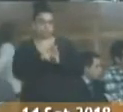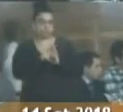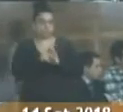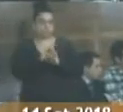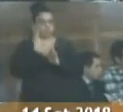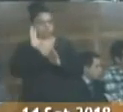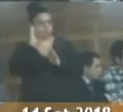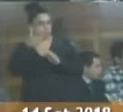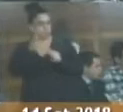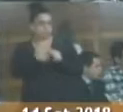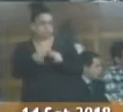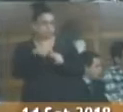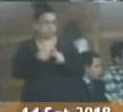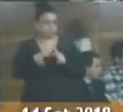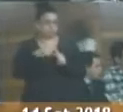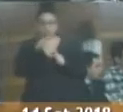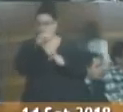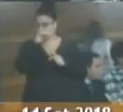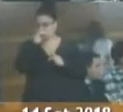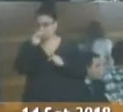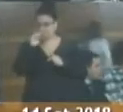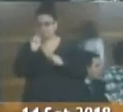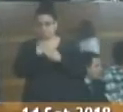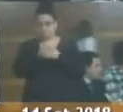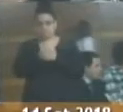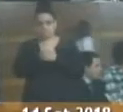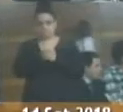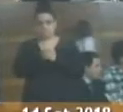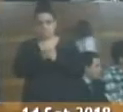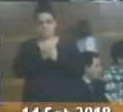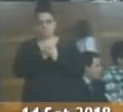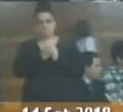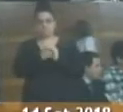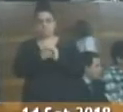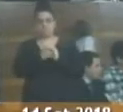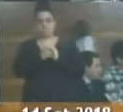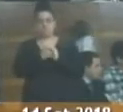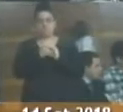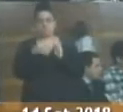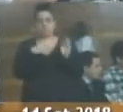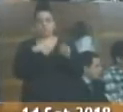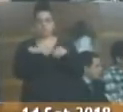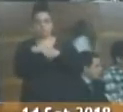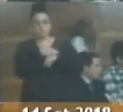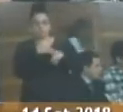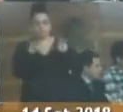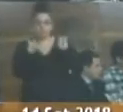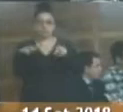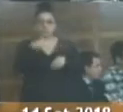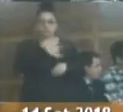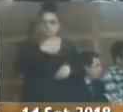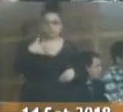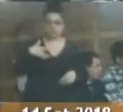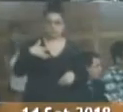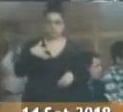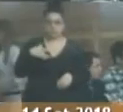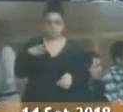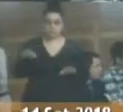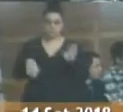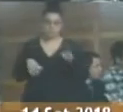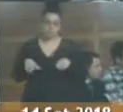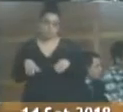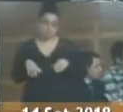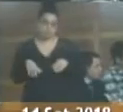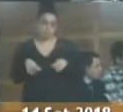que sempre foi discutida dentro do nas nossas conversas, além da saúde, da escola, mas a grande questão sempre foi a questão